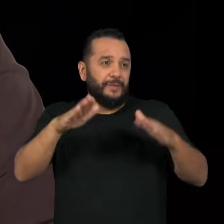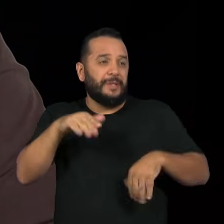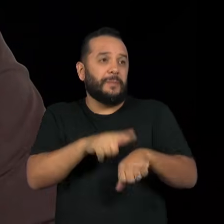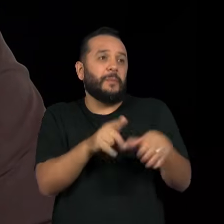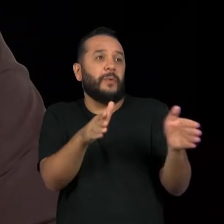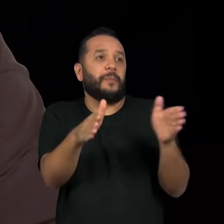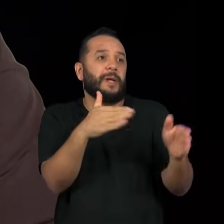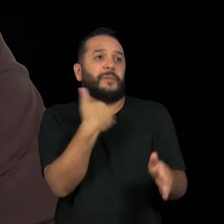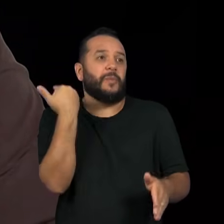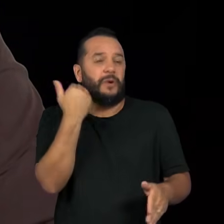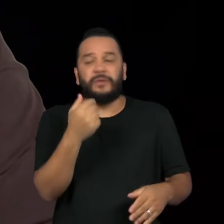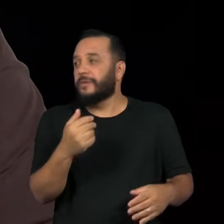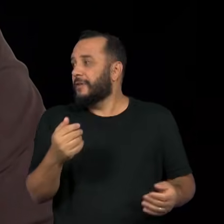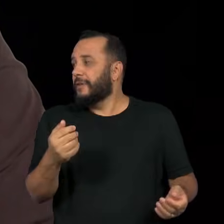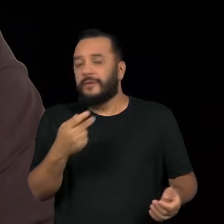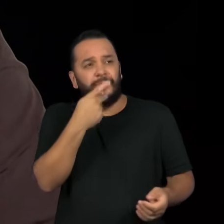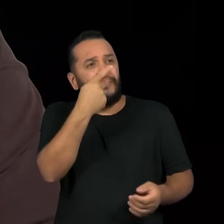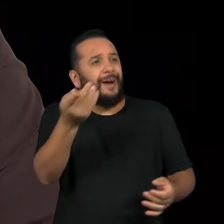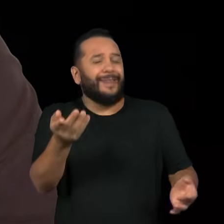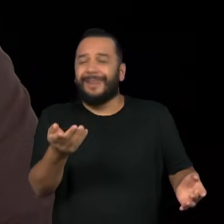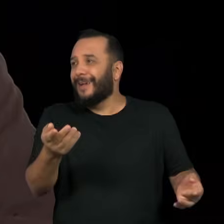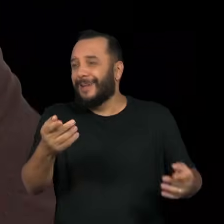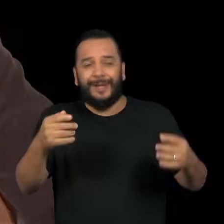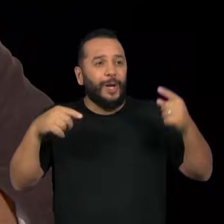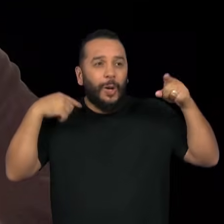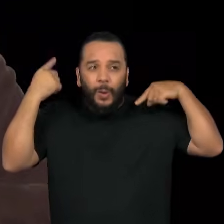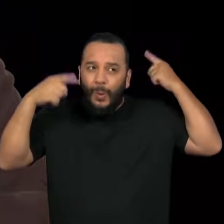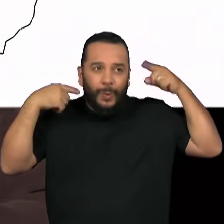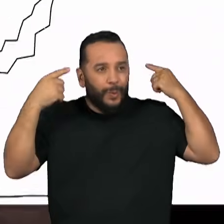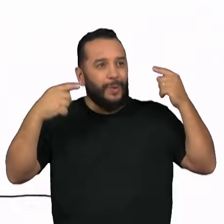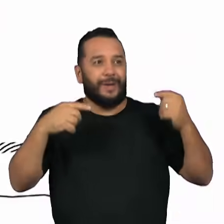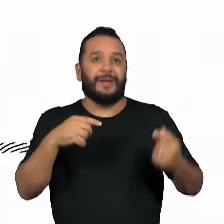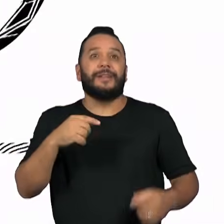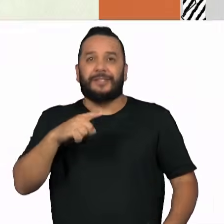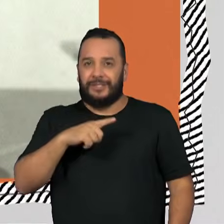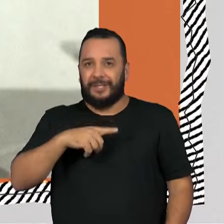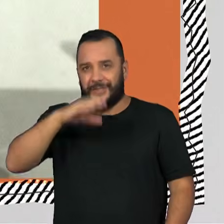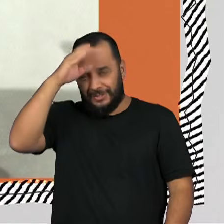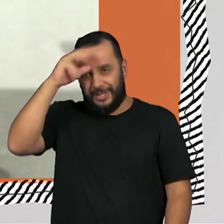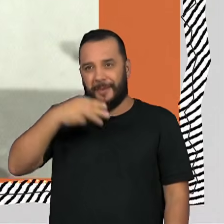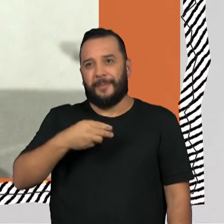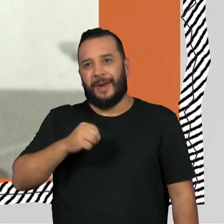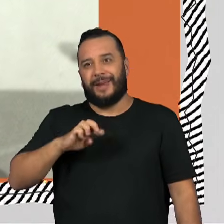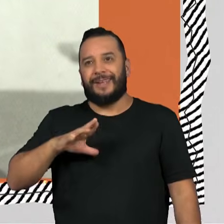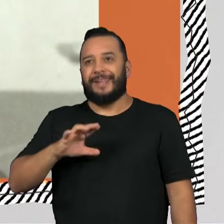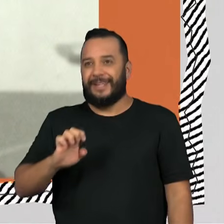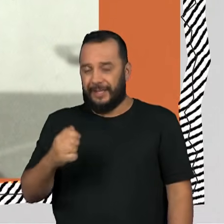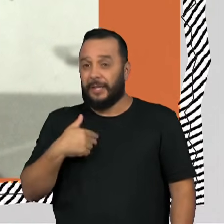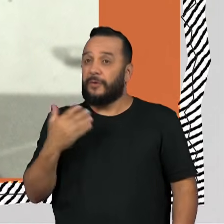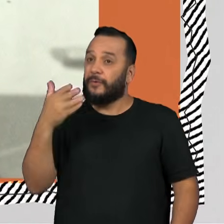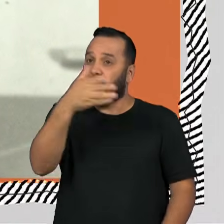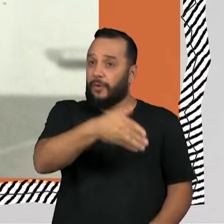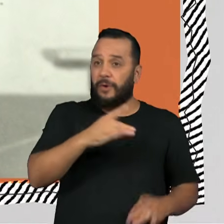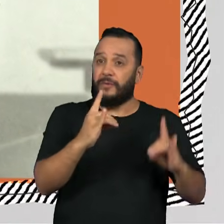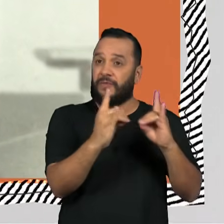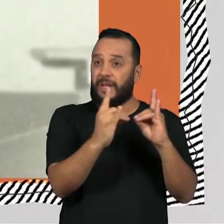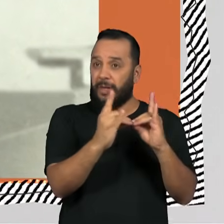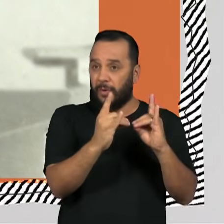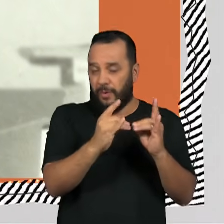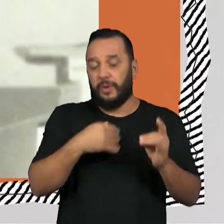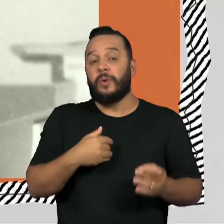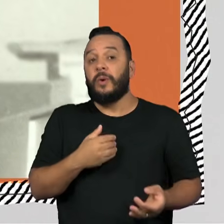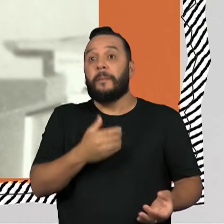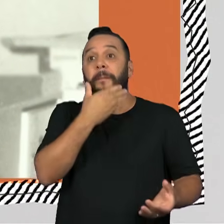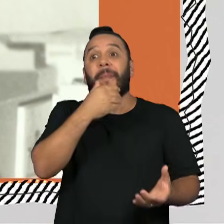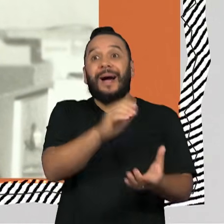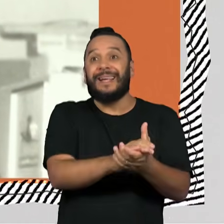assim. Eu tenho uma tia querida, que já se foi, inclusive, tia Marley. Ela chegou no velório do marido de uma mulher, de uma amiga